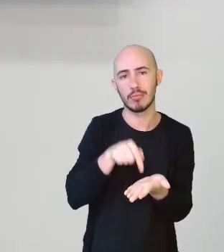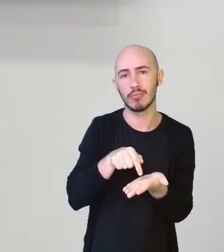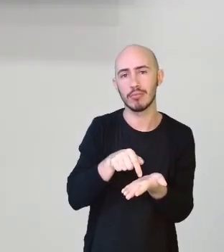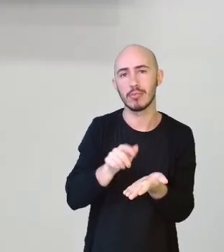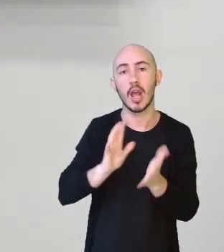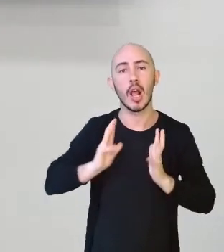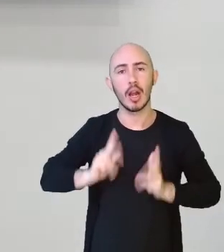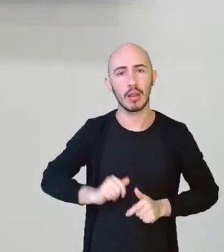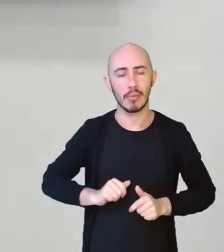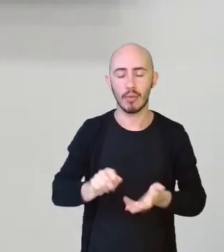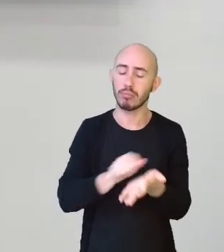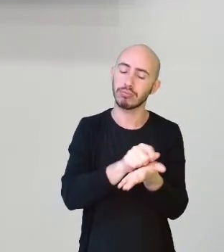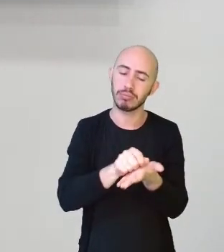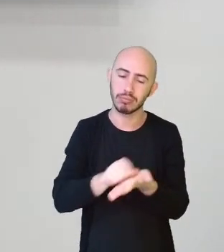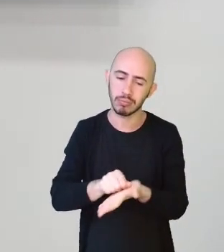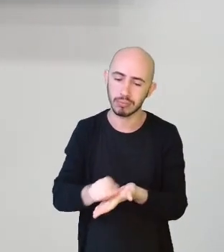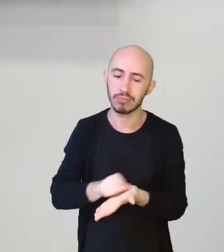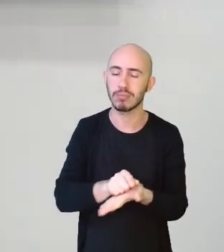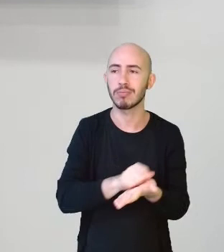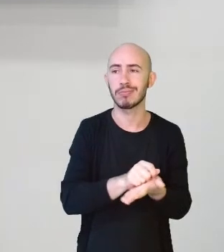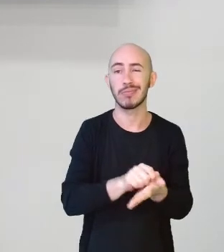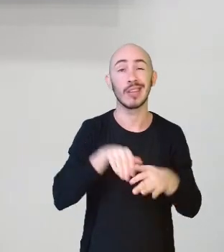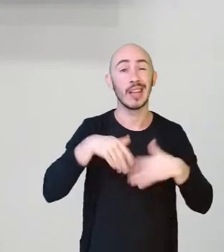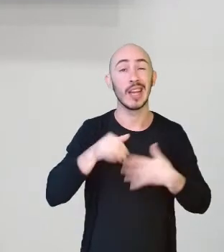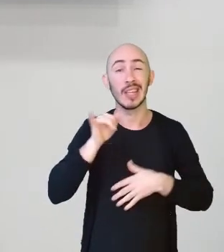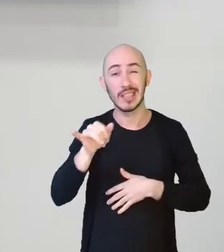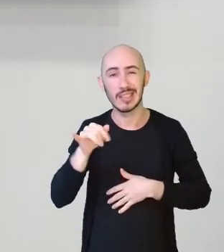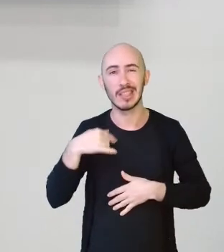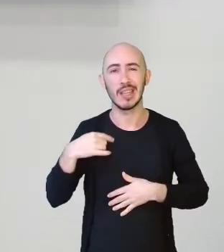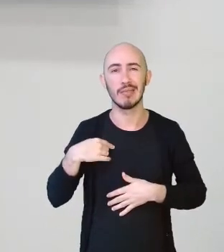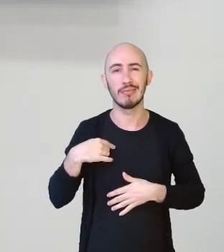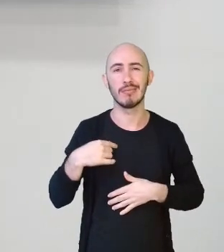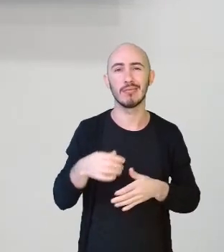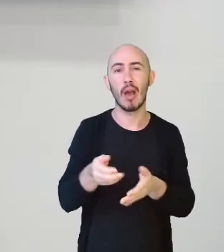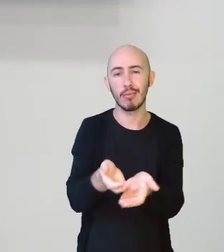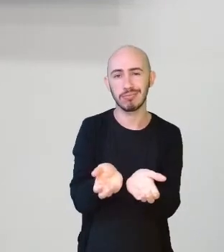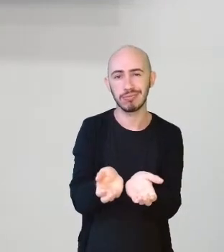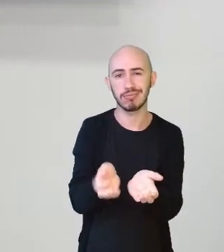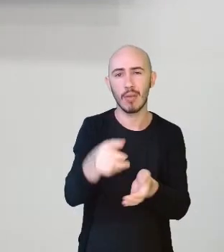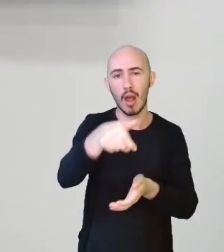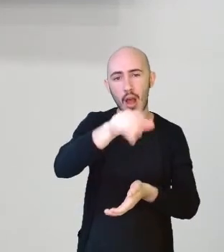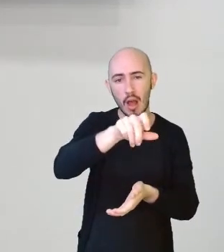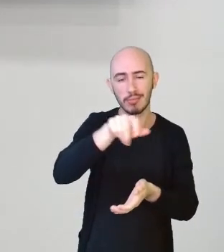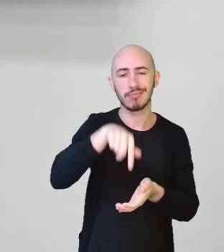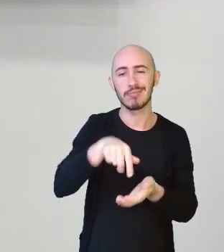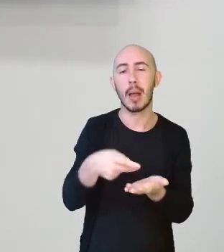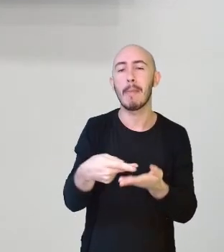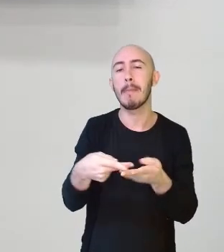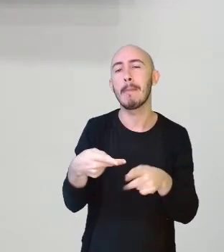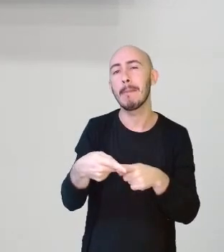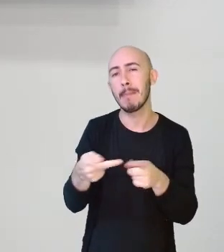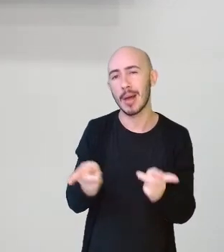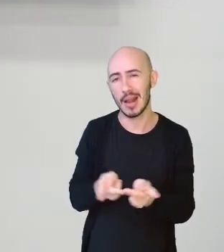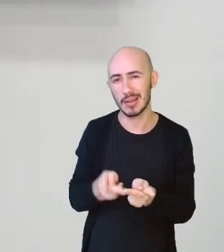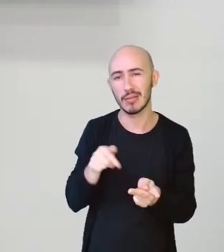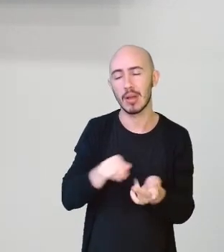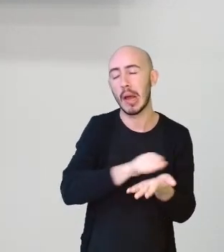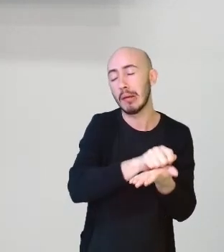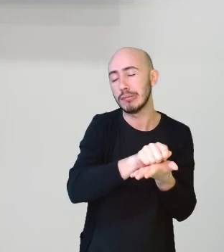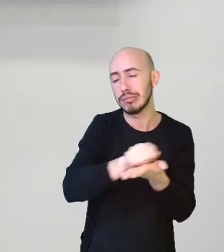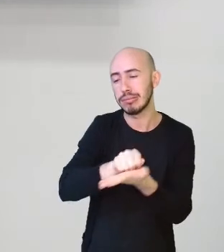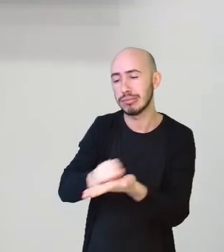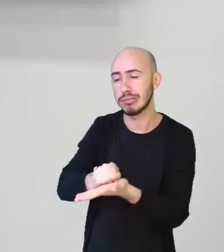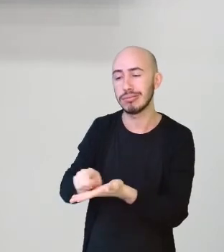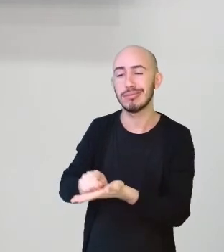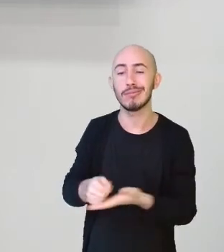só vez. Quando a pia está daquele jeito, bem cheia, porque ninguém seguiu o meu conselho de cada um lavar o seu